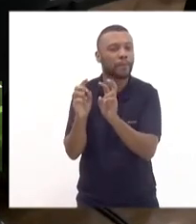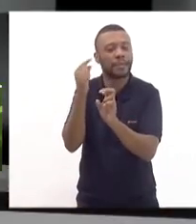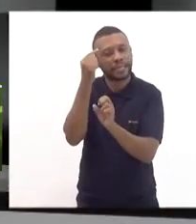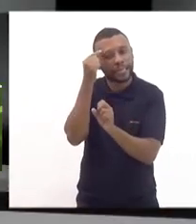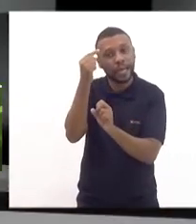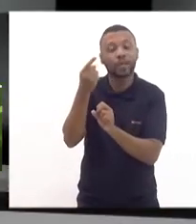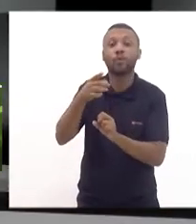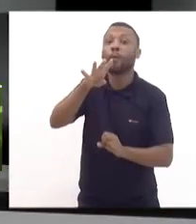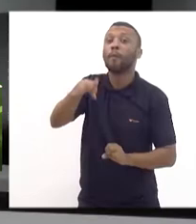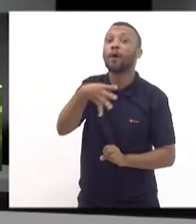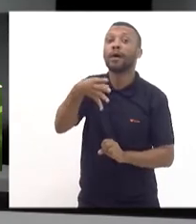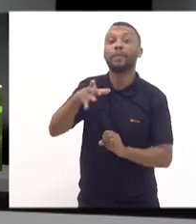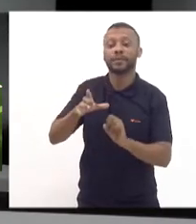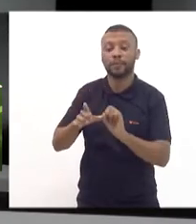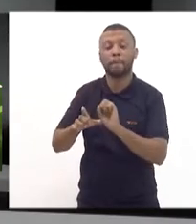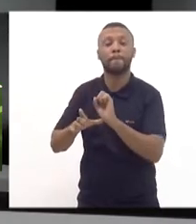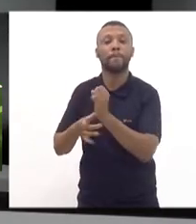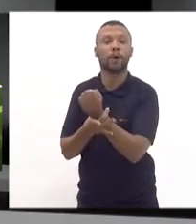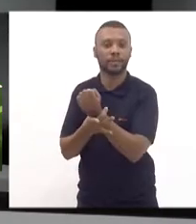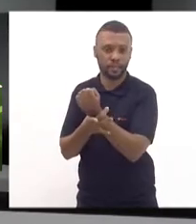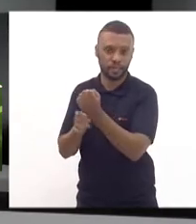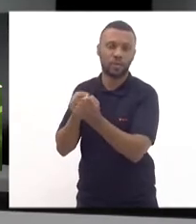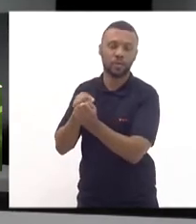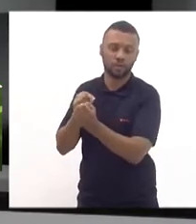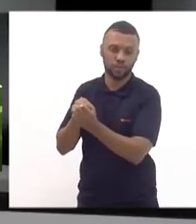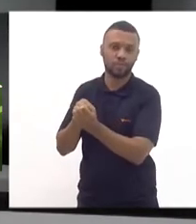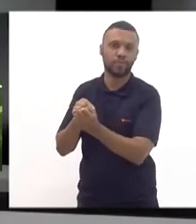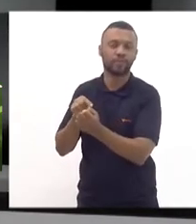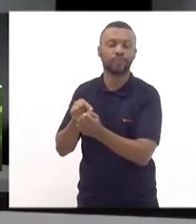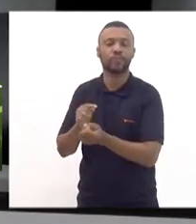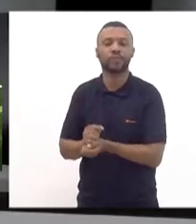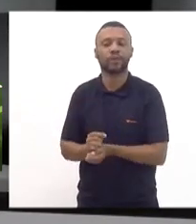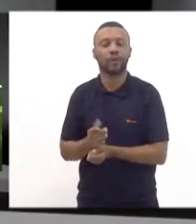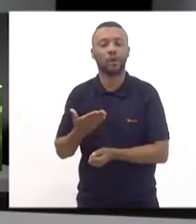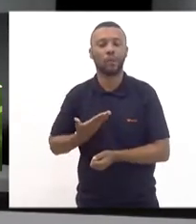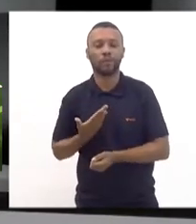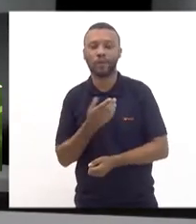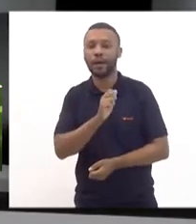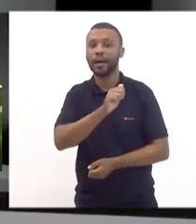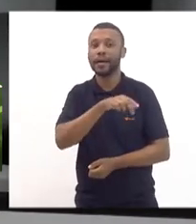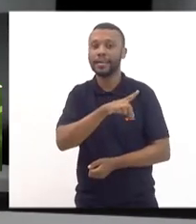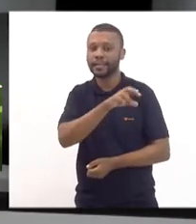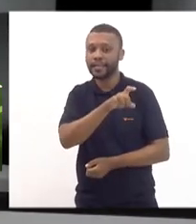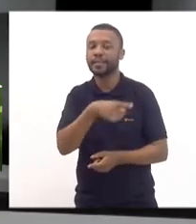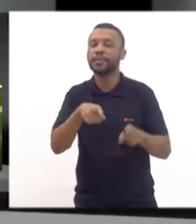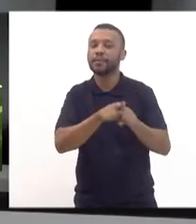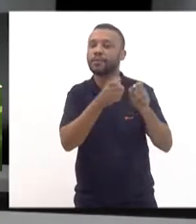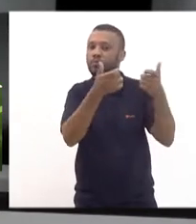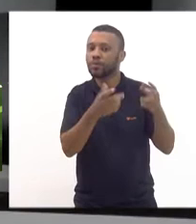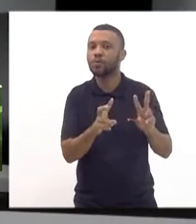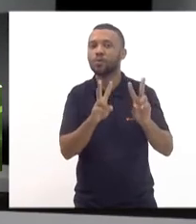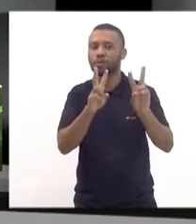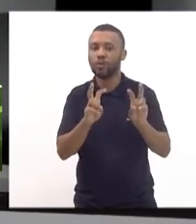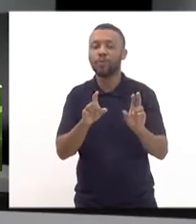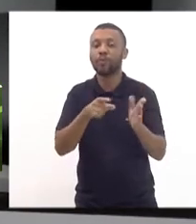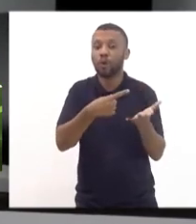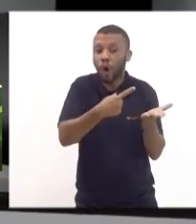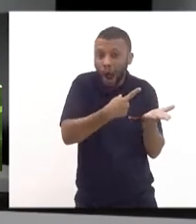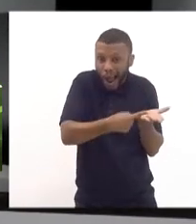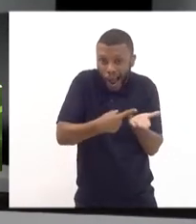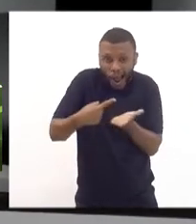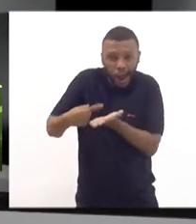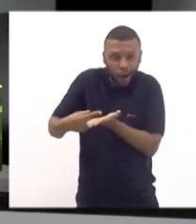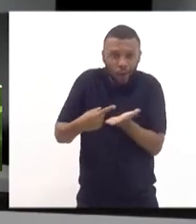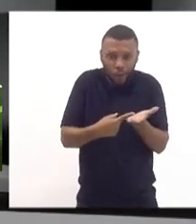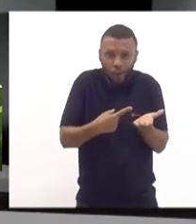de integridade. O meu colega, o doutor André Aurim, falou um pouco também da questão do acordo de leniência.